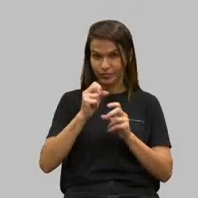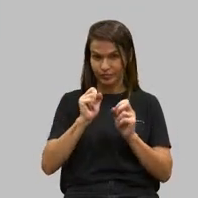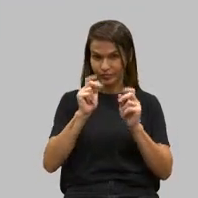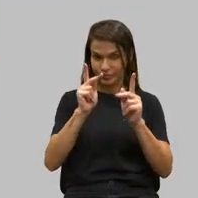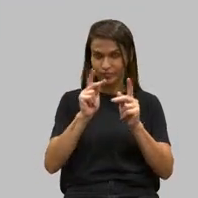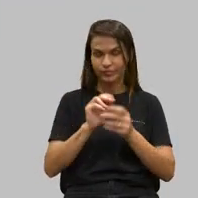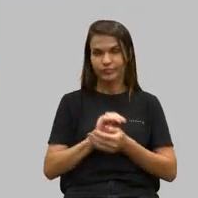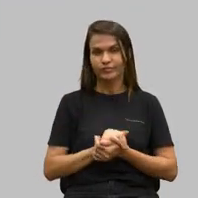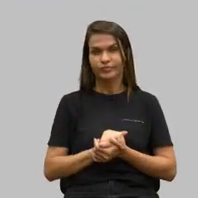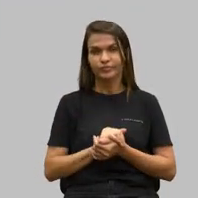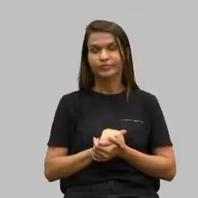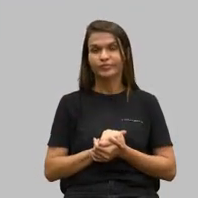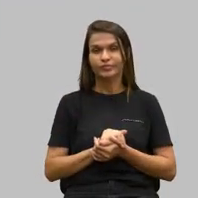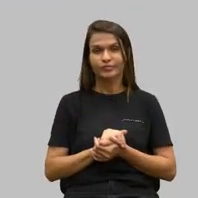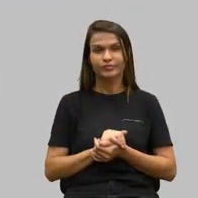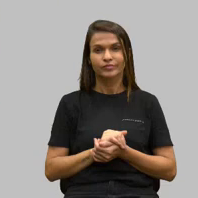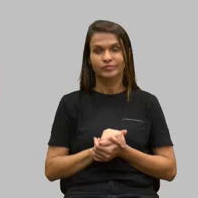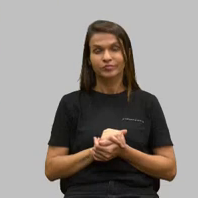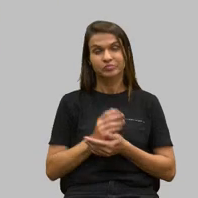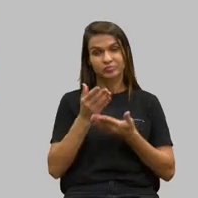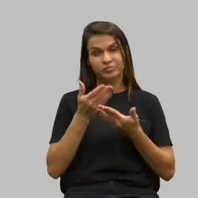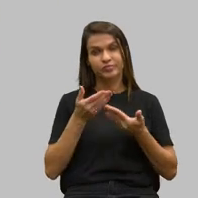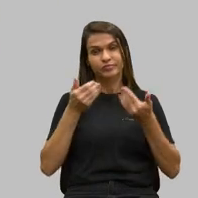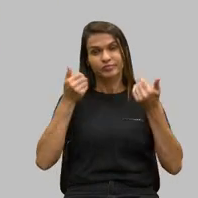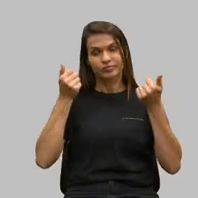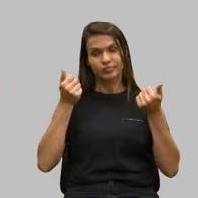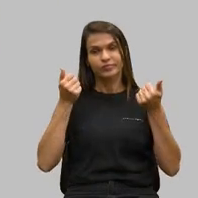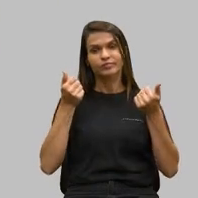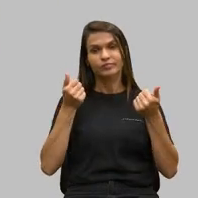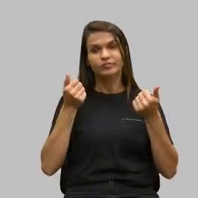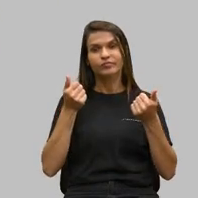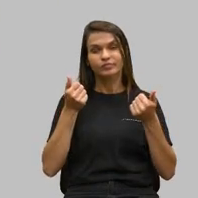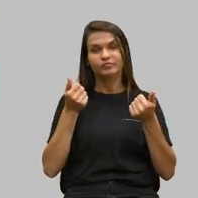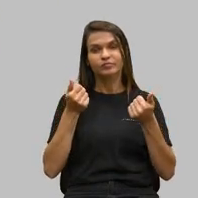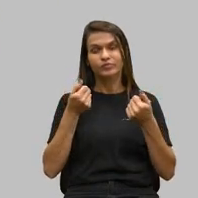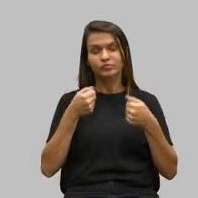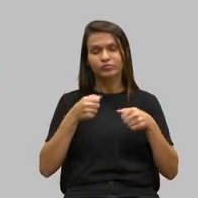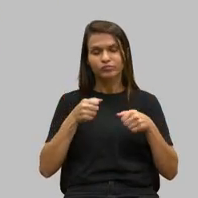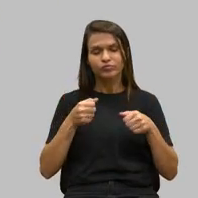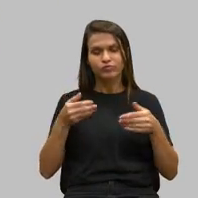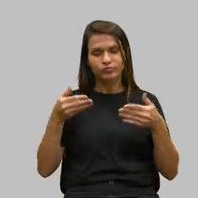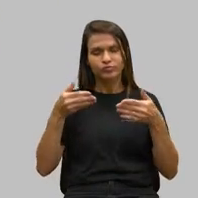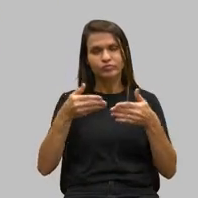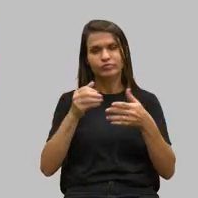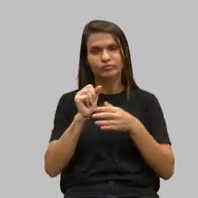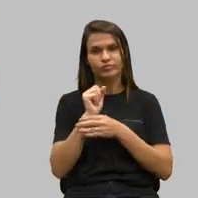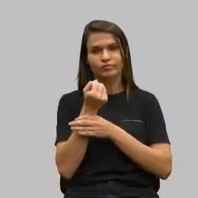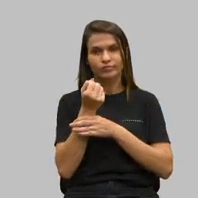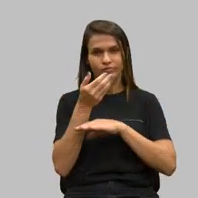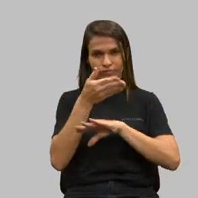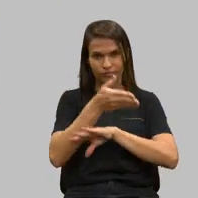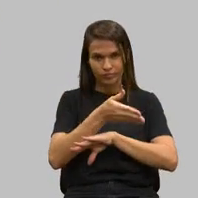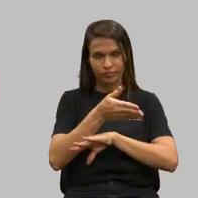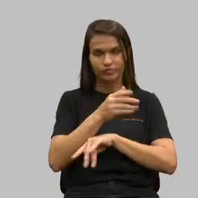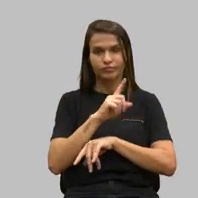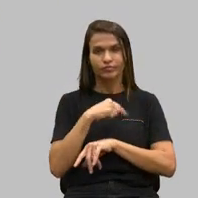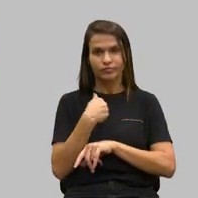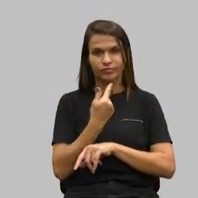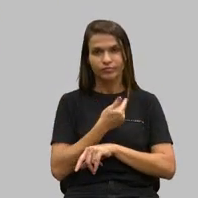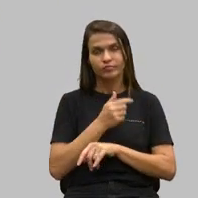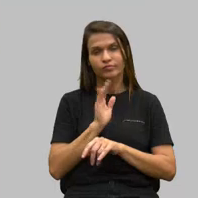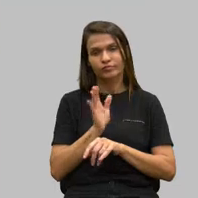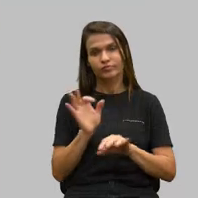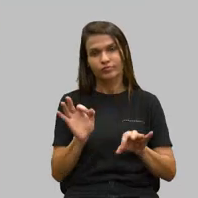Então, isso, pelo menos, melhora o tanto que eu tinha que investir para garantir acesso. porque nós estávamos já